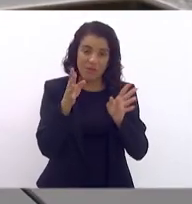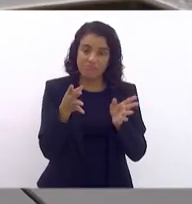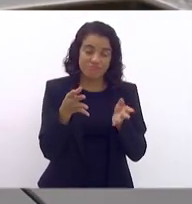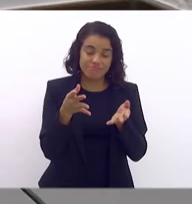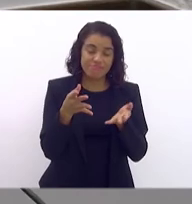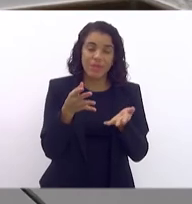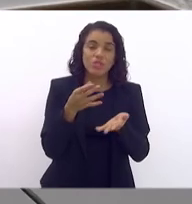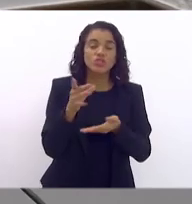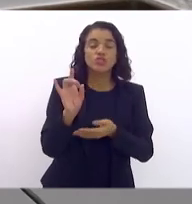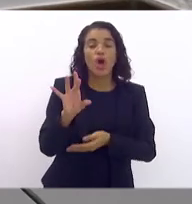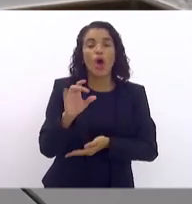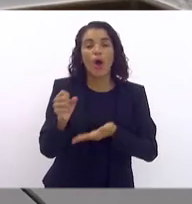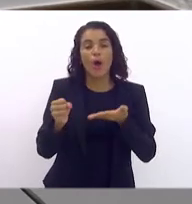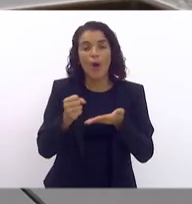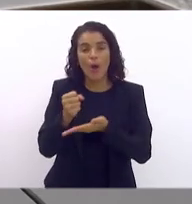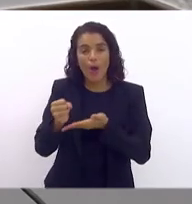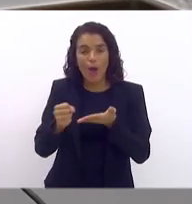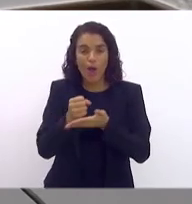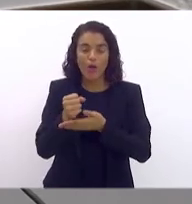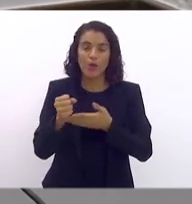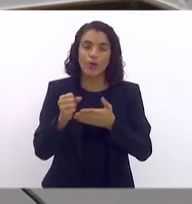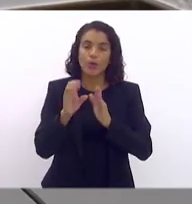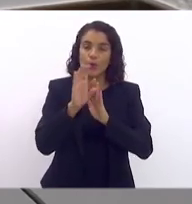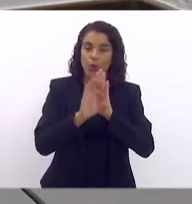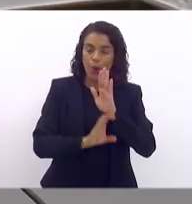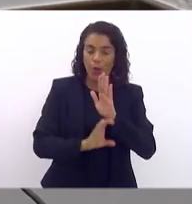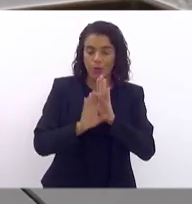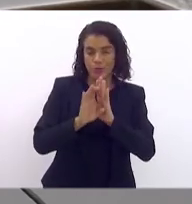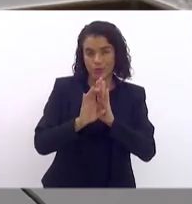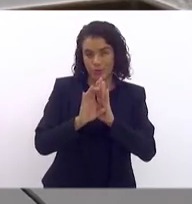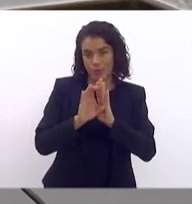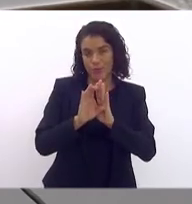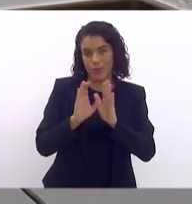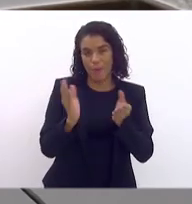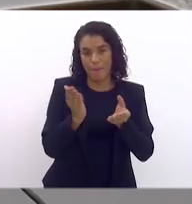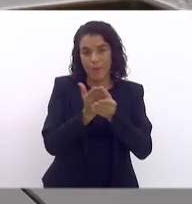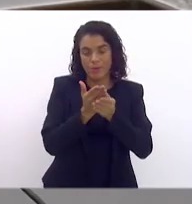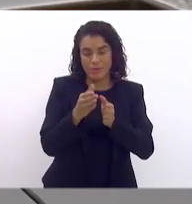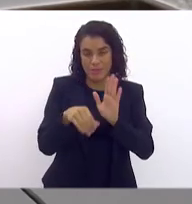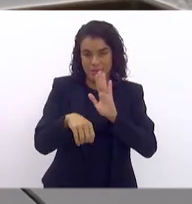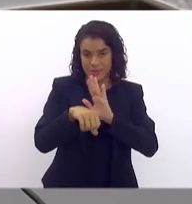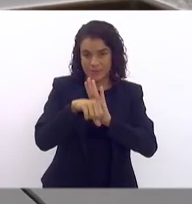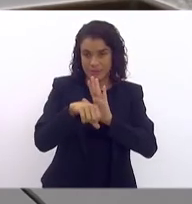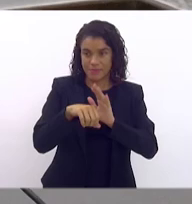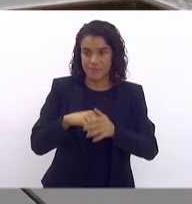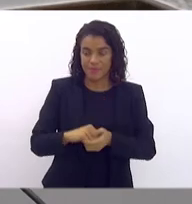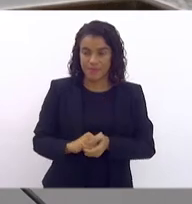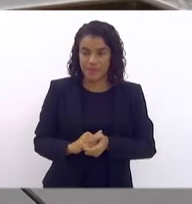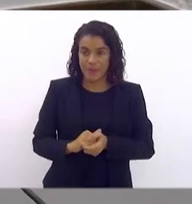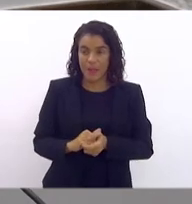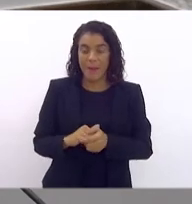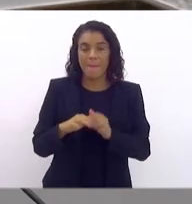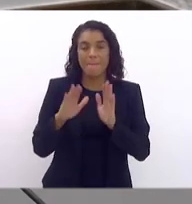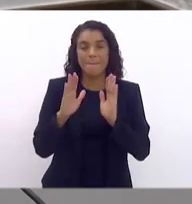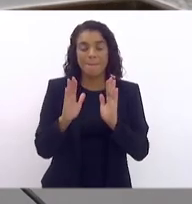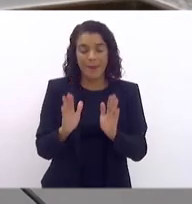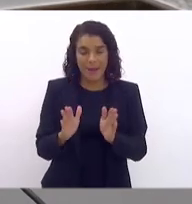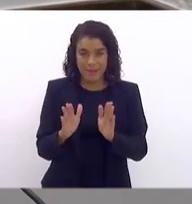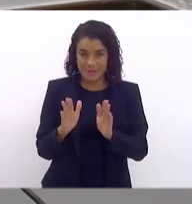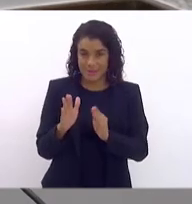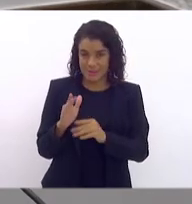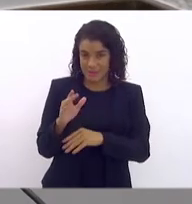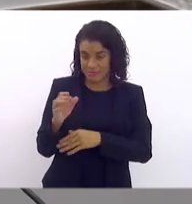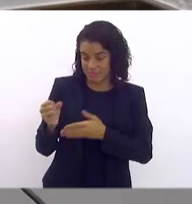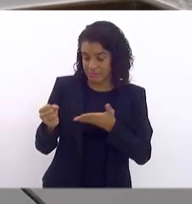reconci evidentemente no Código Processo Penal só que fazer esse tipo de reconhecimento com